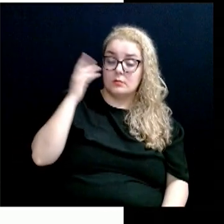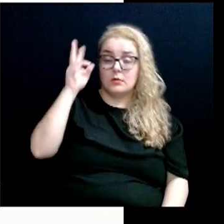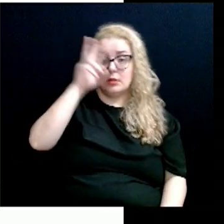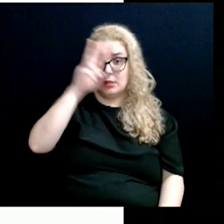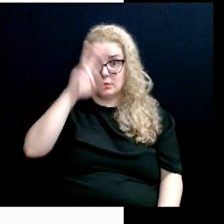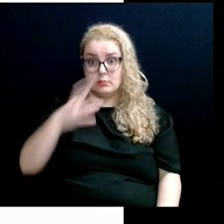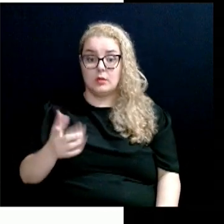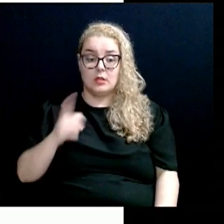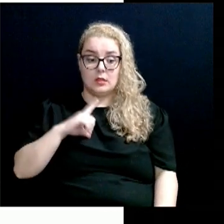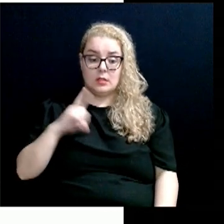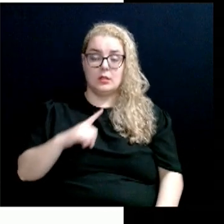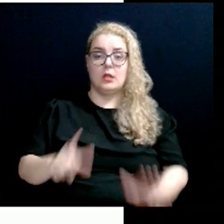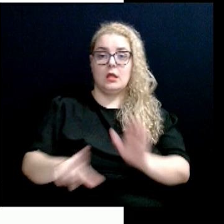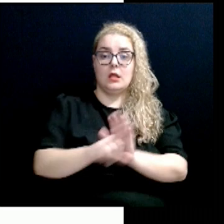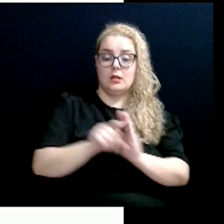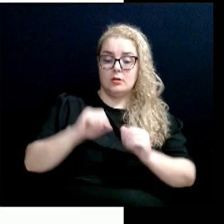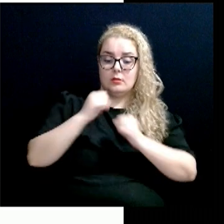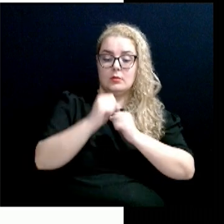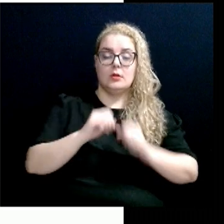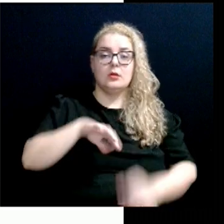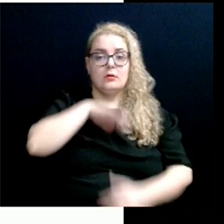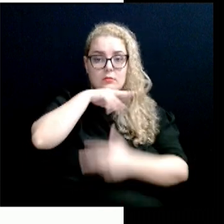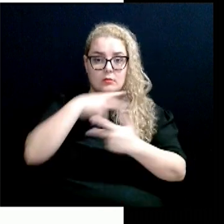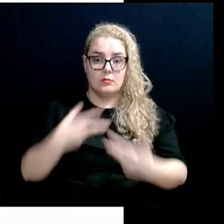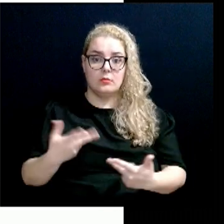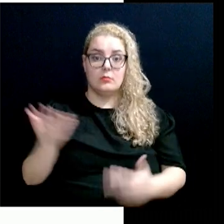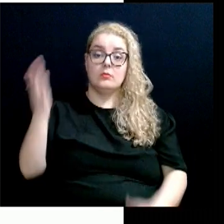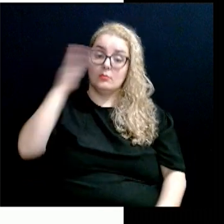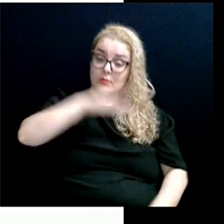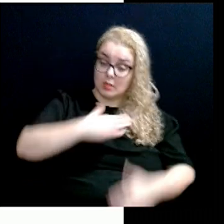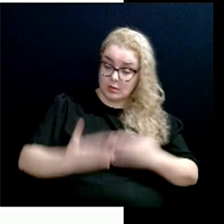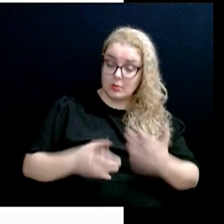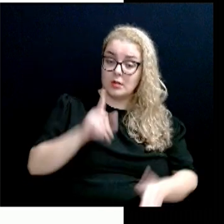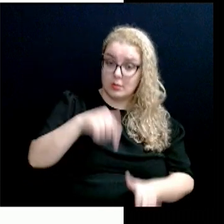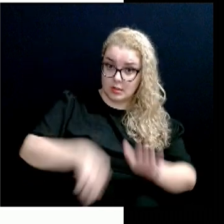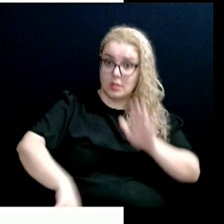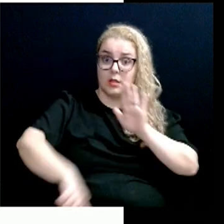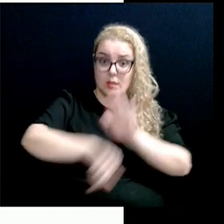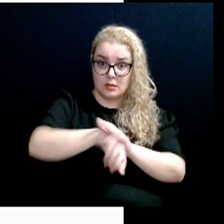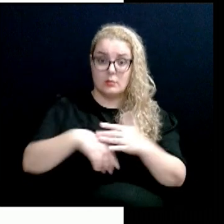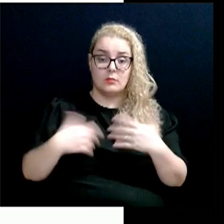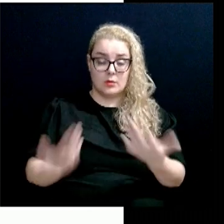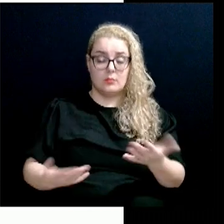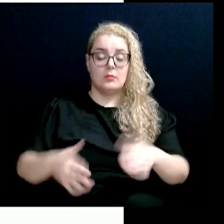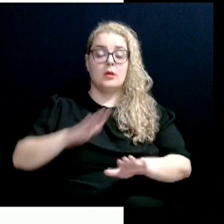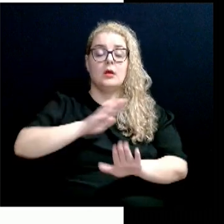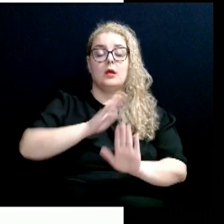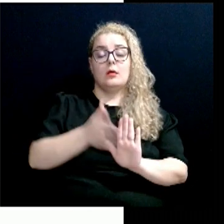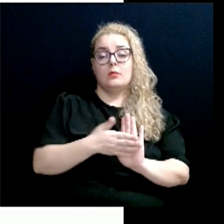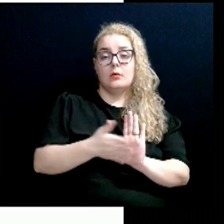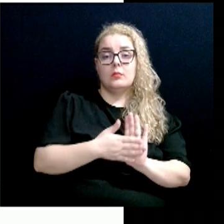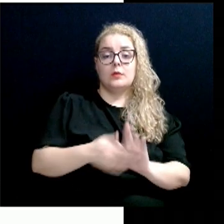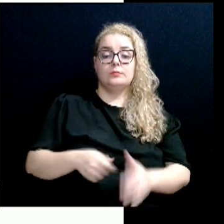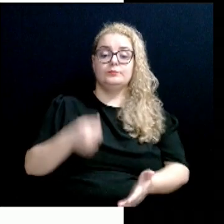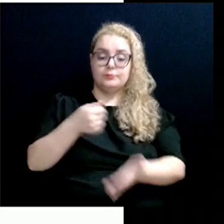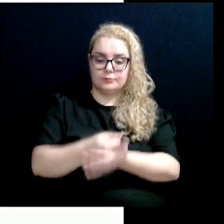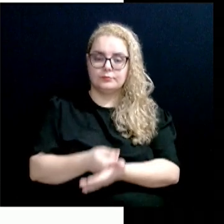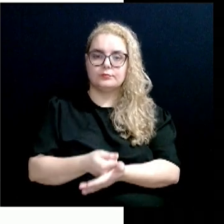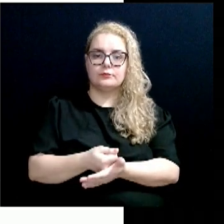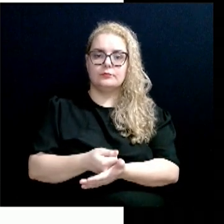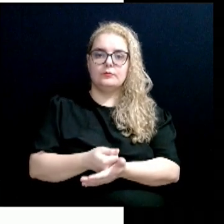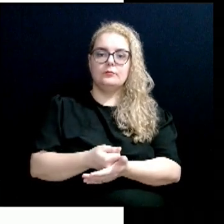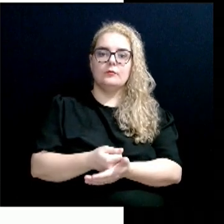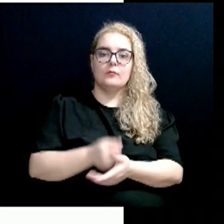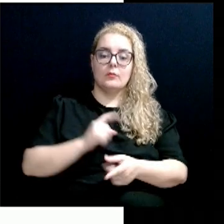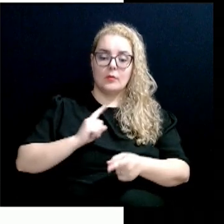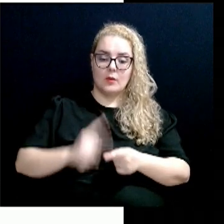aos Animais e que maus tratos é crime. A proposta estabelece a proibição para o ingresso em cargo público